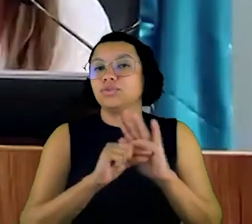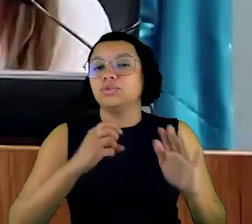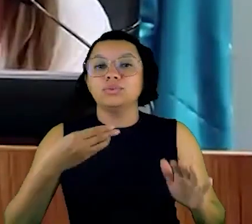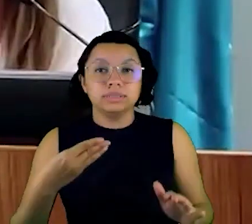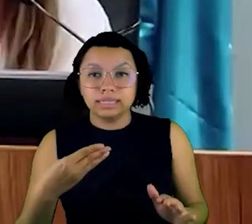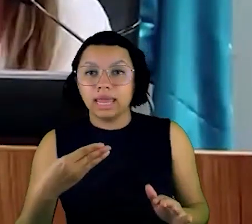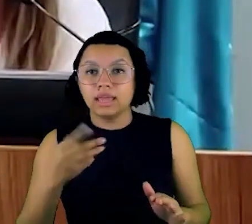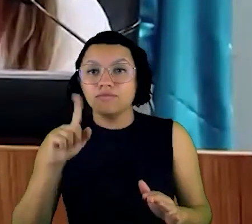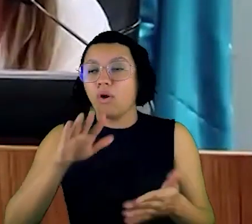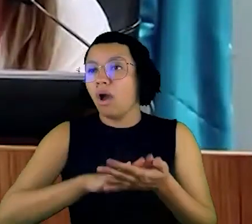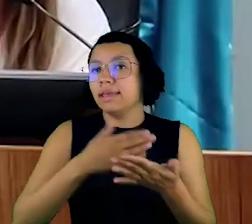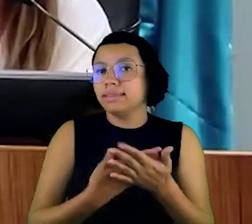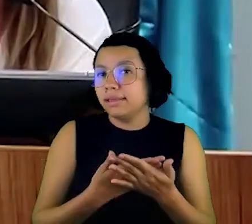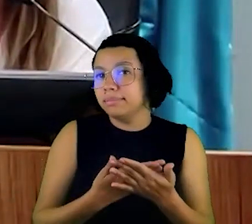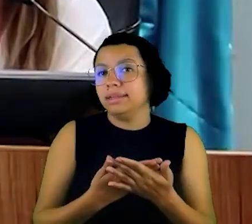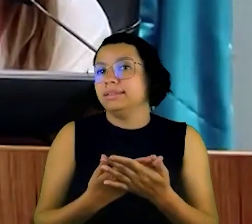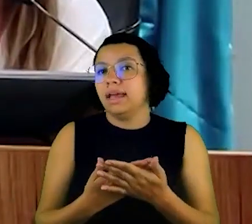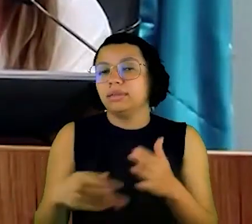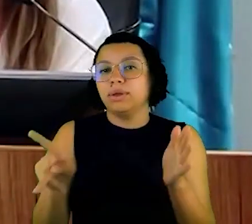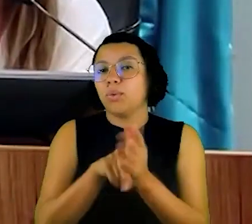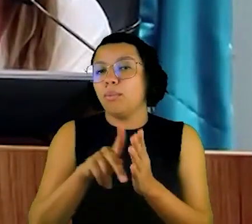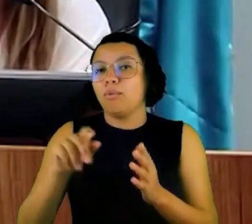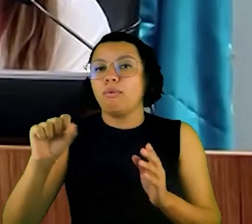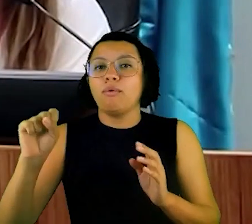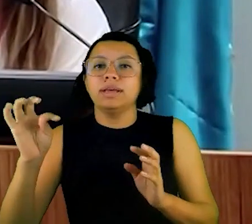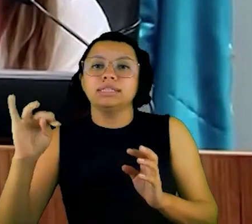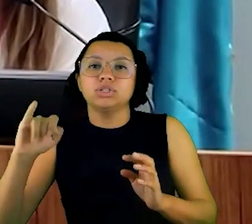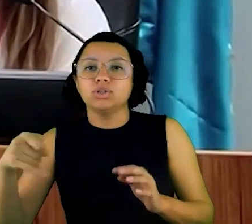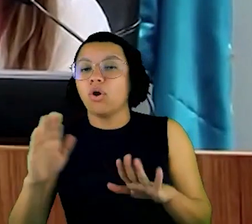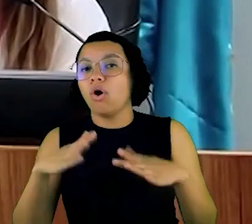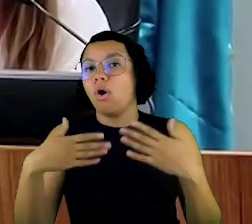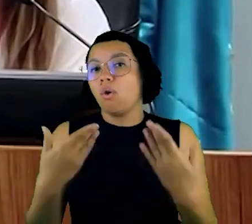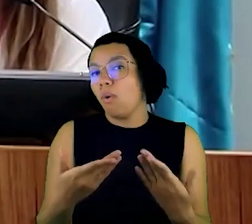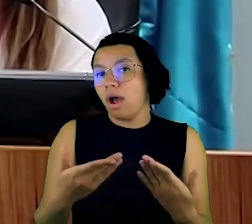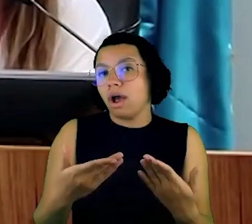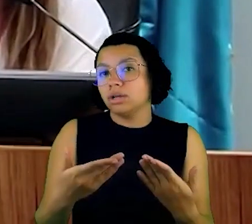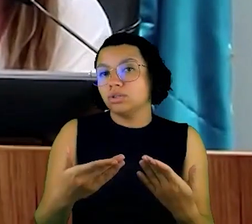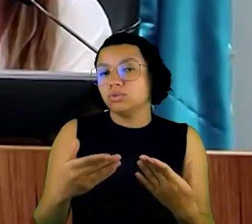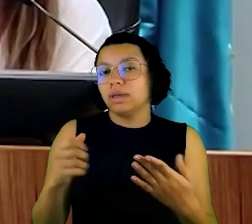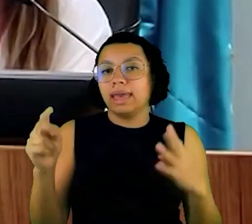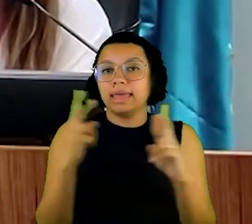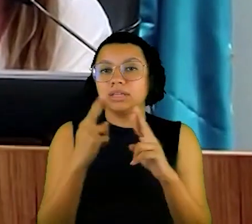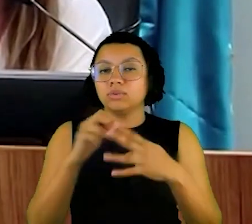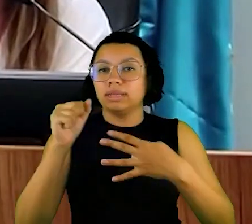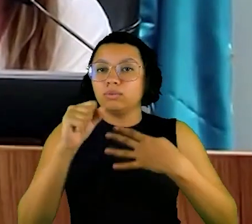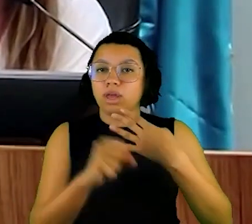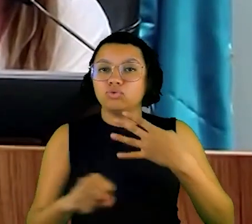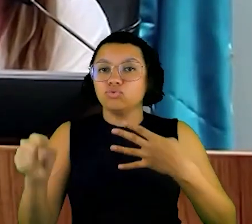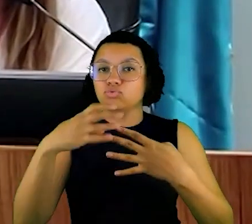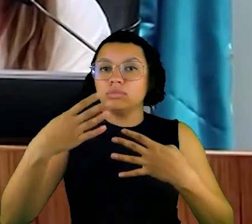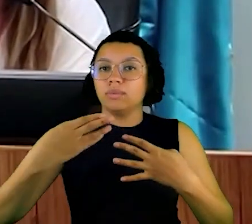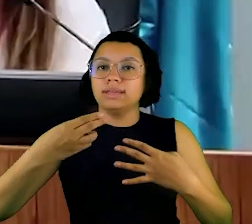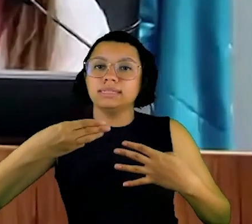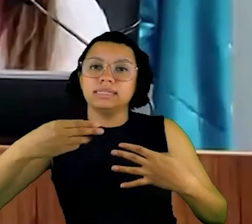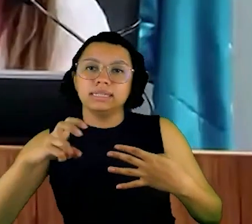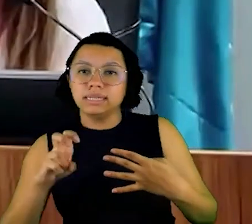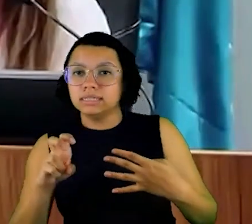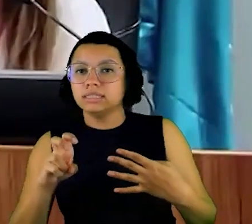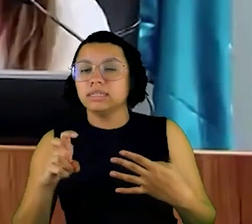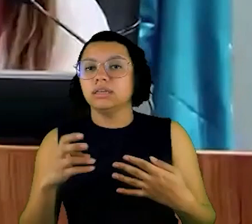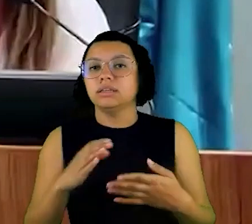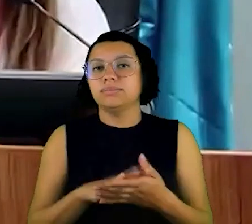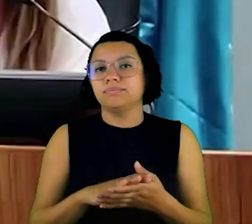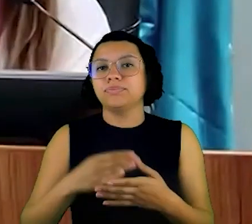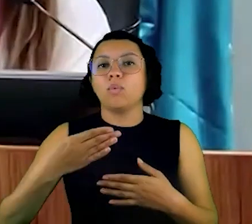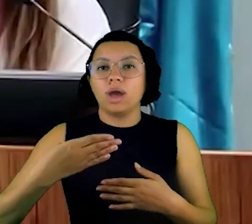135.3 foi interpretado pelo STJ quando da emissão da súmula 435.